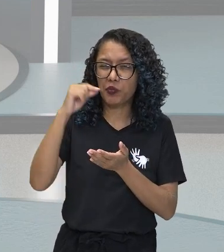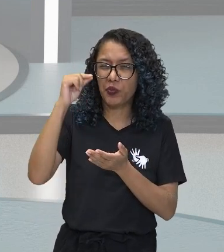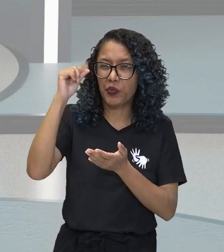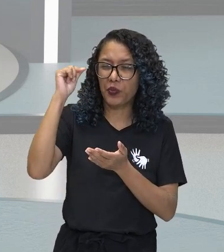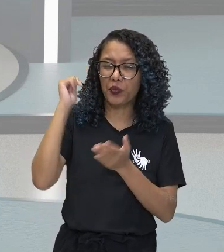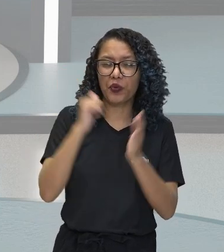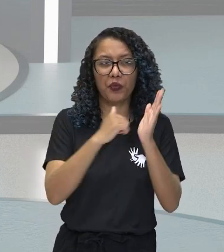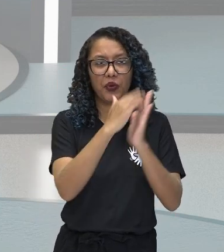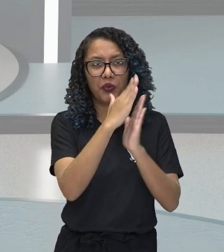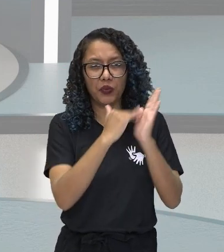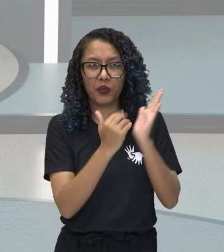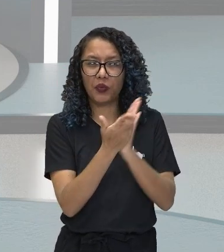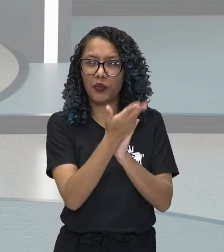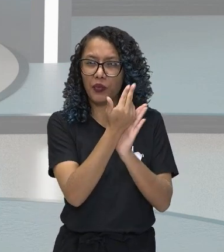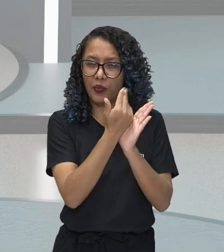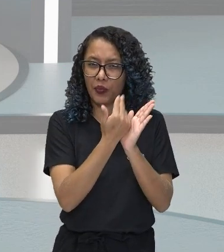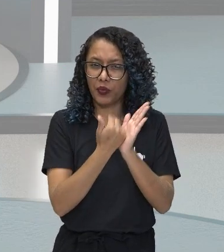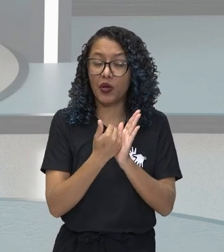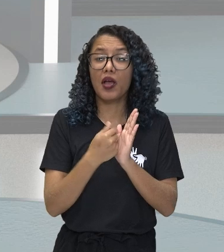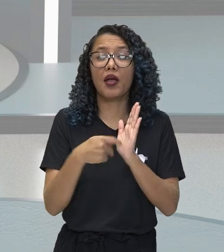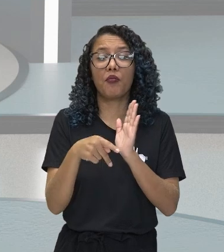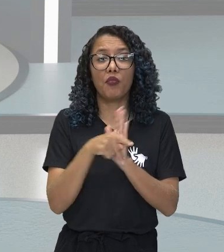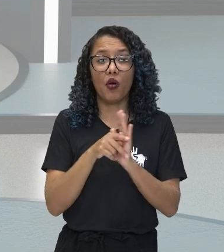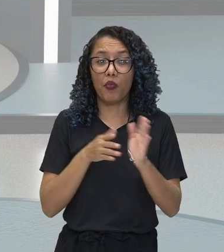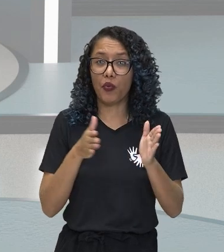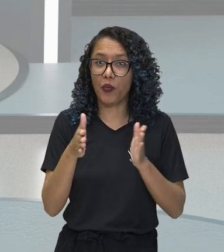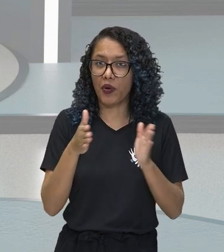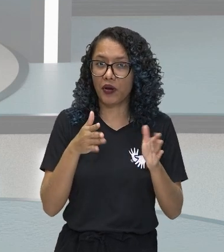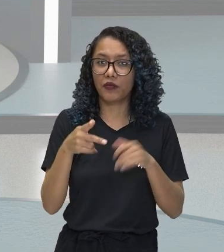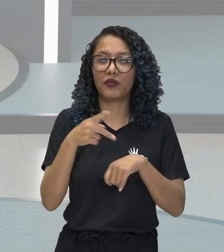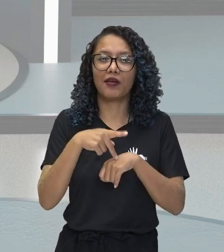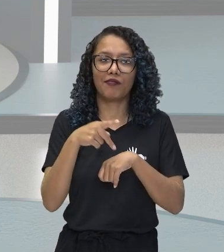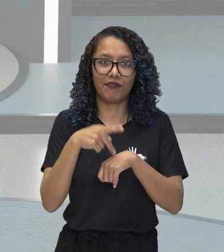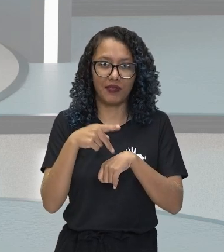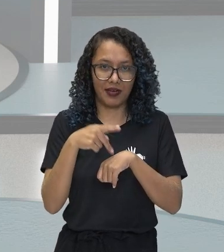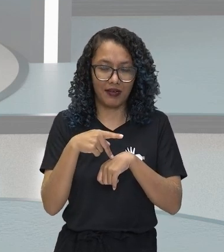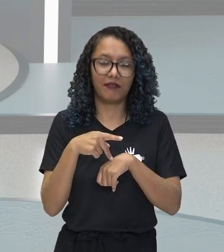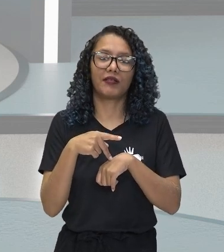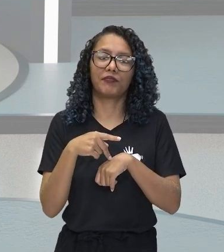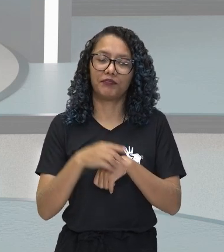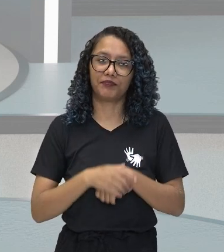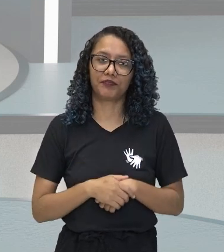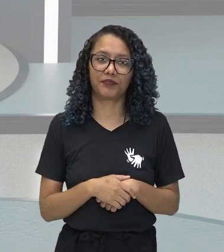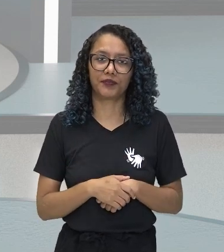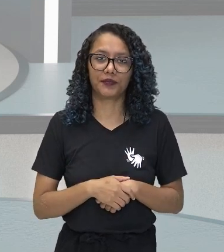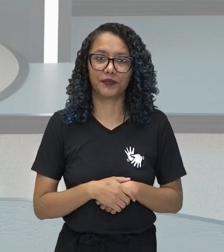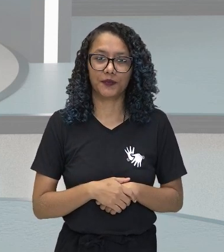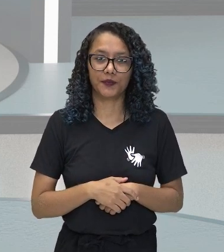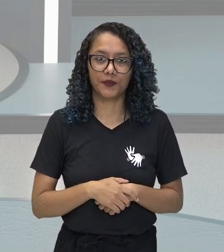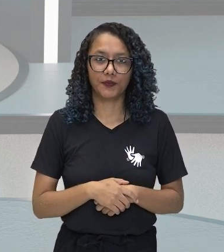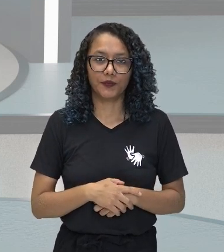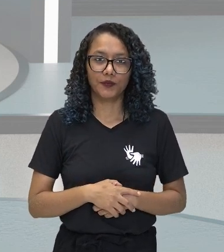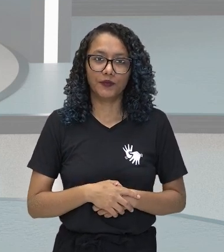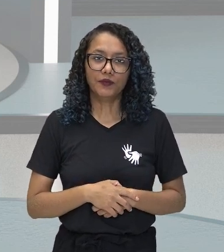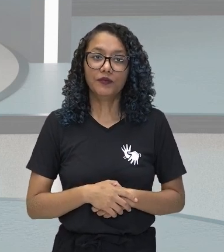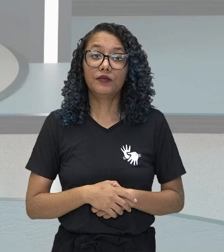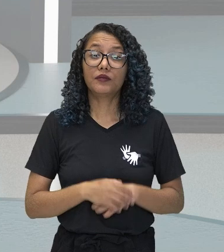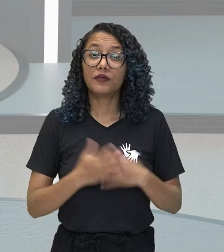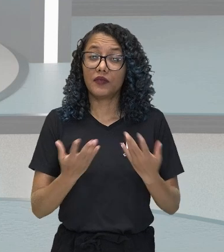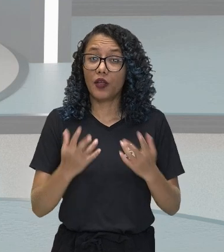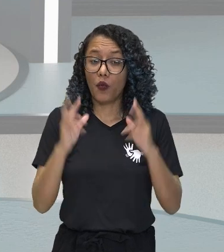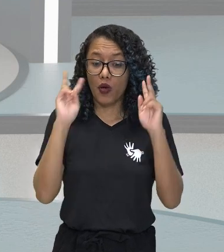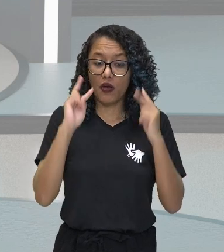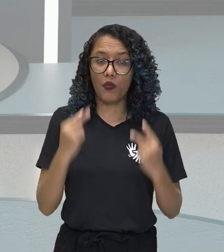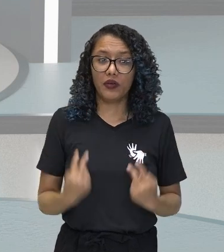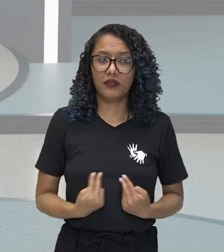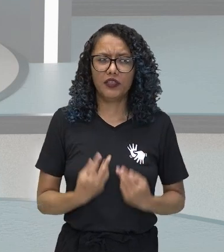dos desenhos rupestres, eles datam aí desse período paleolítico. O homem desse período, ele era